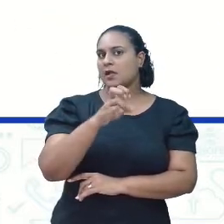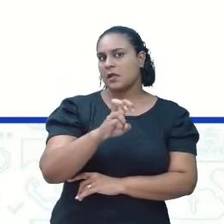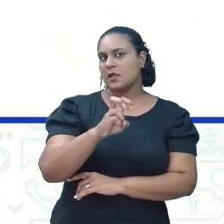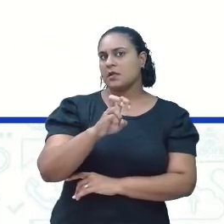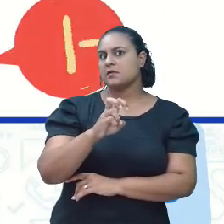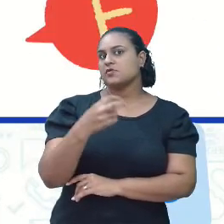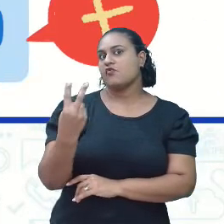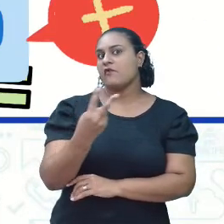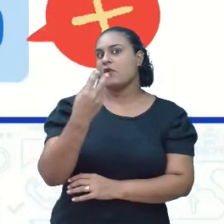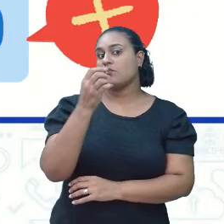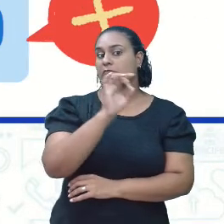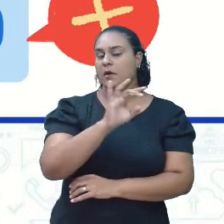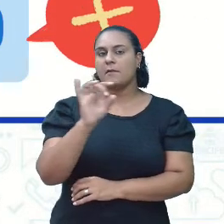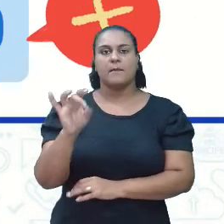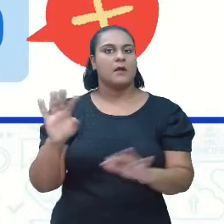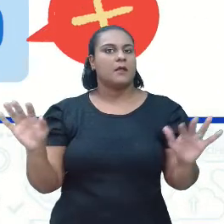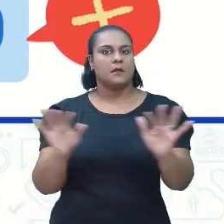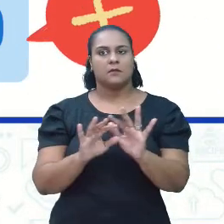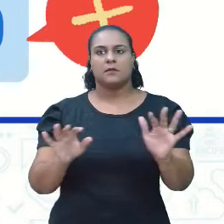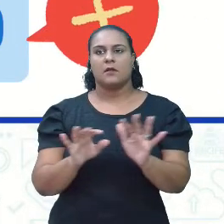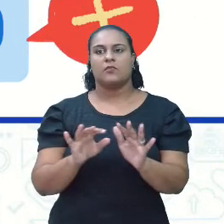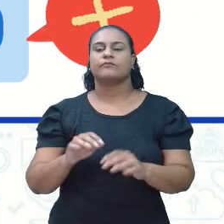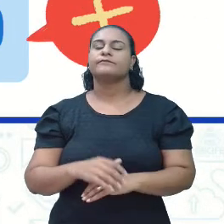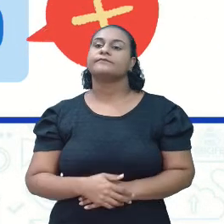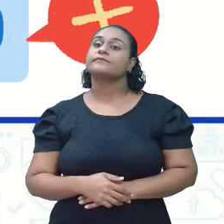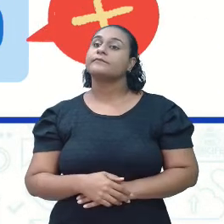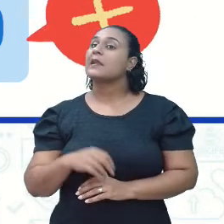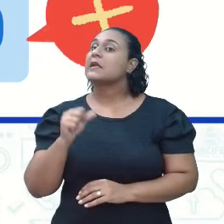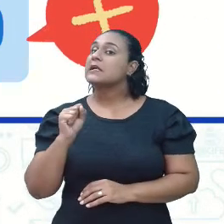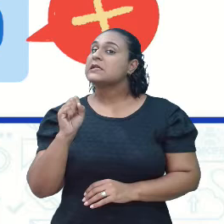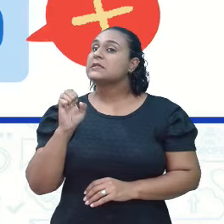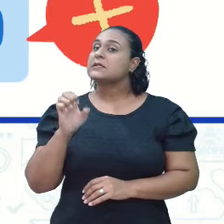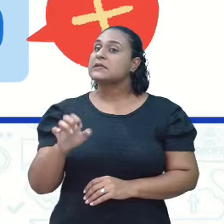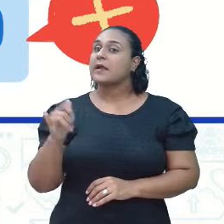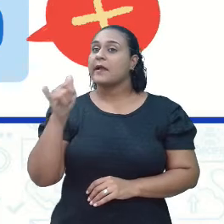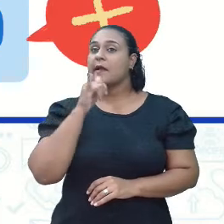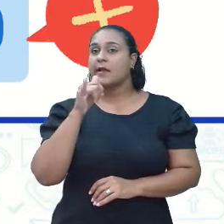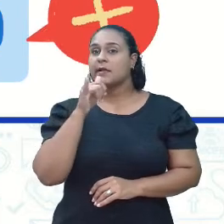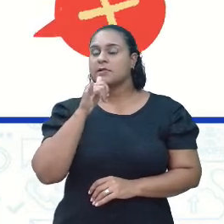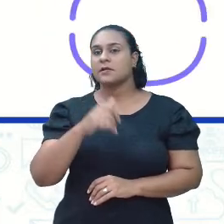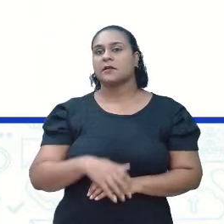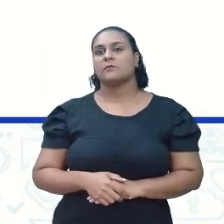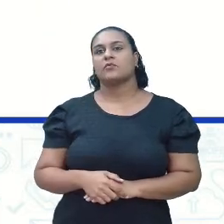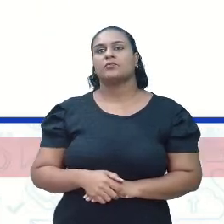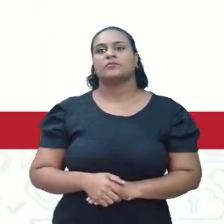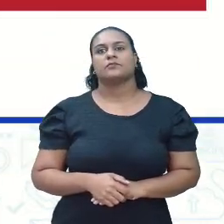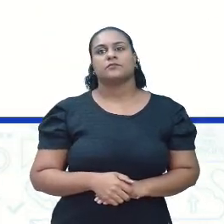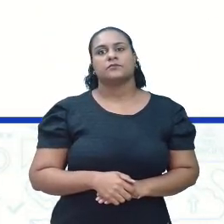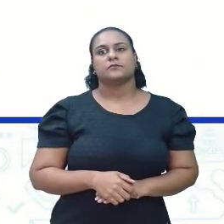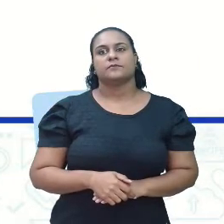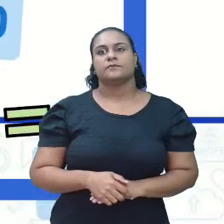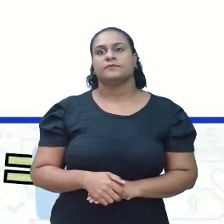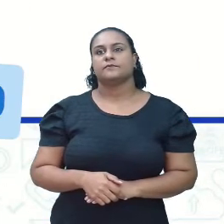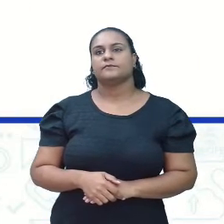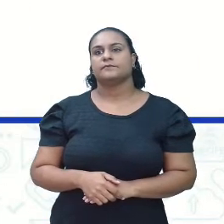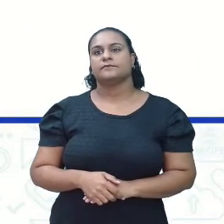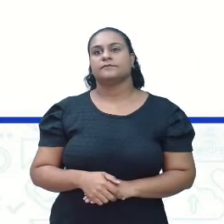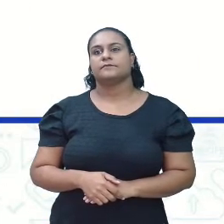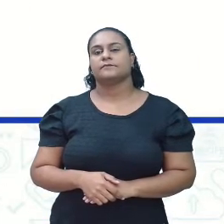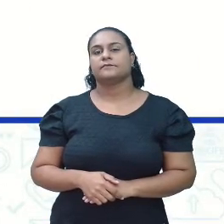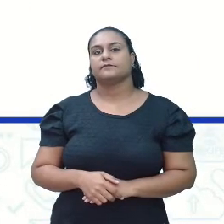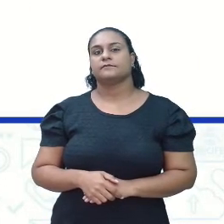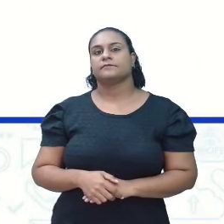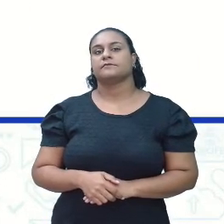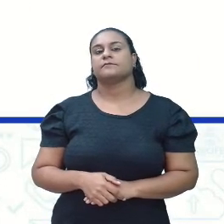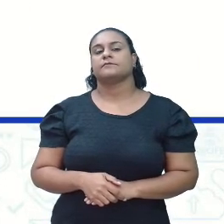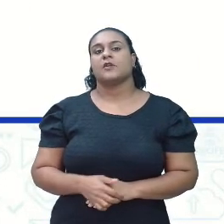não funciona. Tem que valer para todas. Se eu chamar, por exemplo, no caso da outra situação, se eu